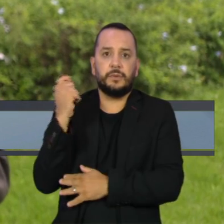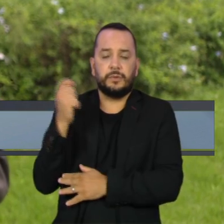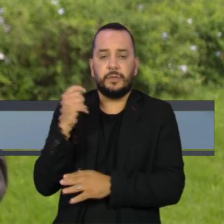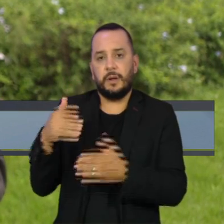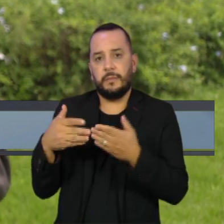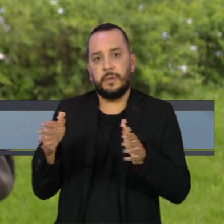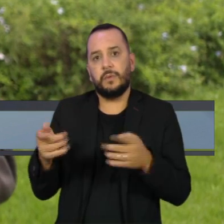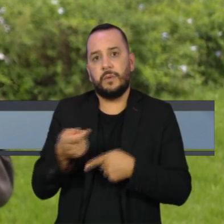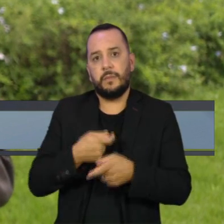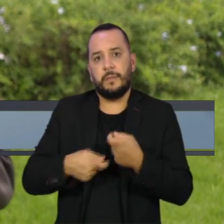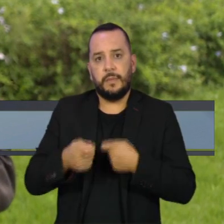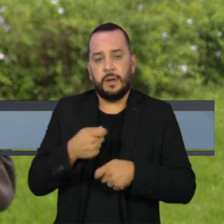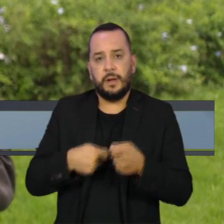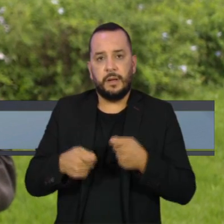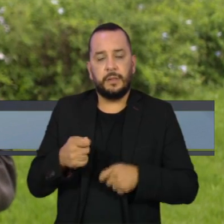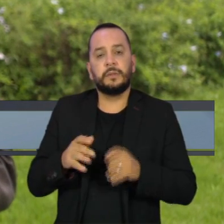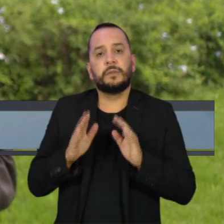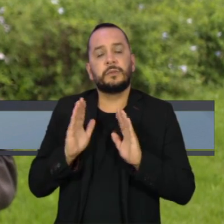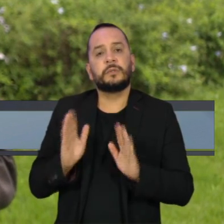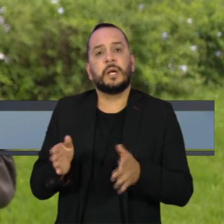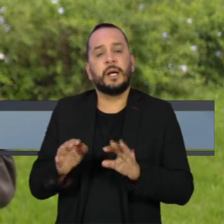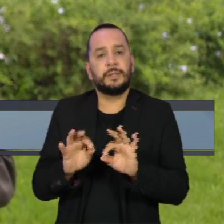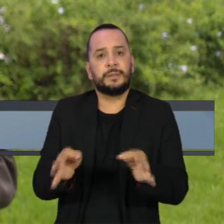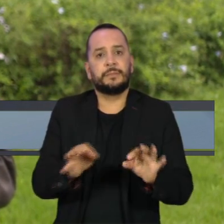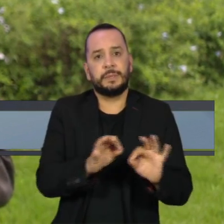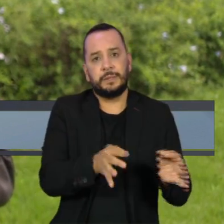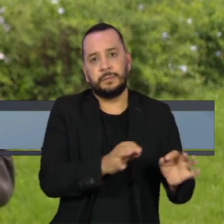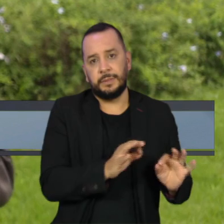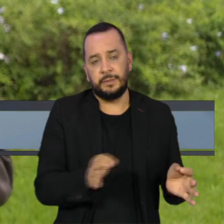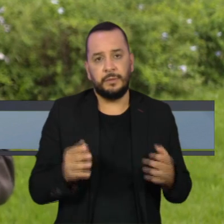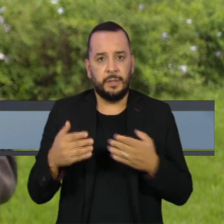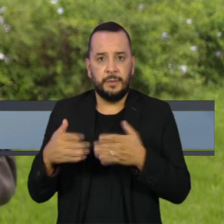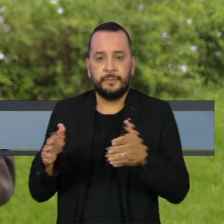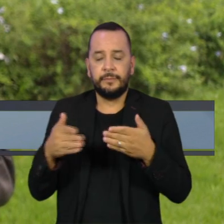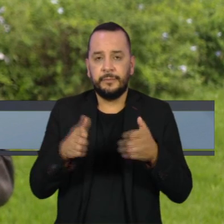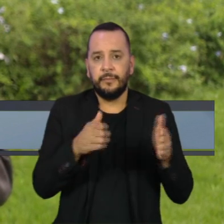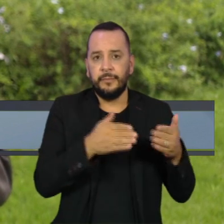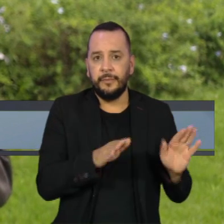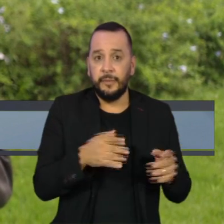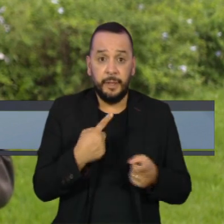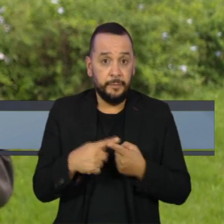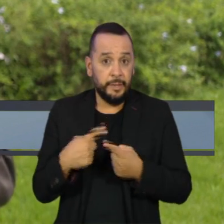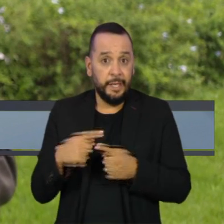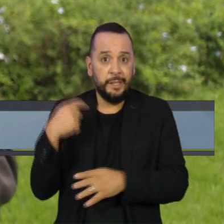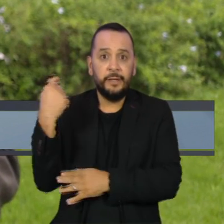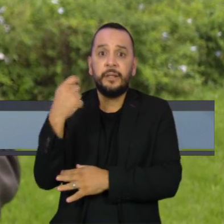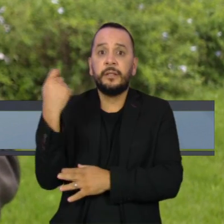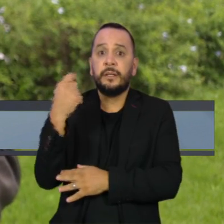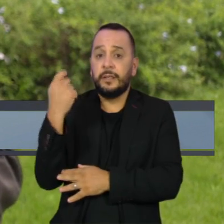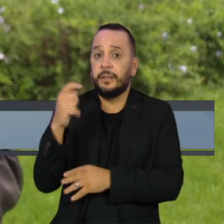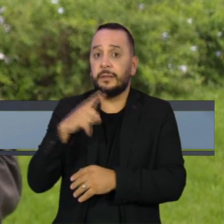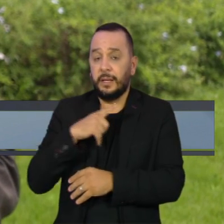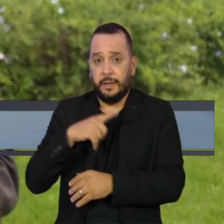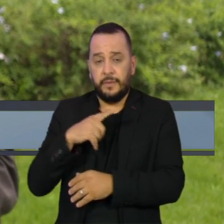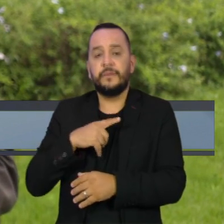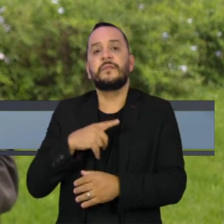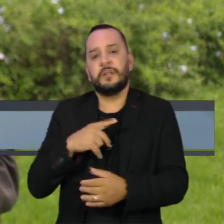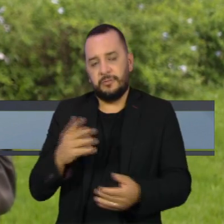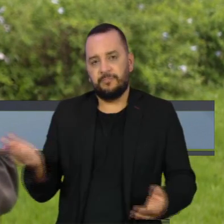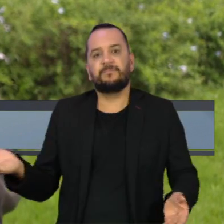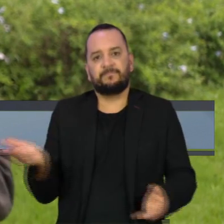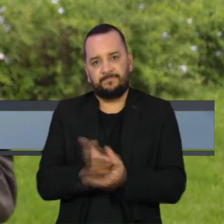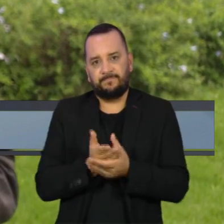comércio não essencial a volta do sistema de cogestão no Rio Grande do Sul se deu depois de uma batalha jurídica entre o